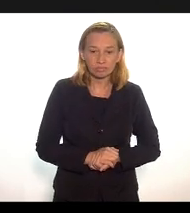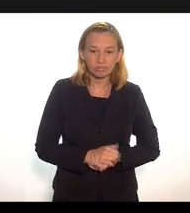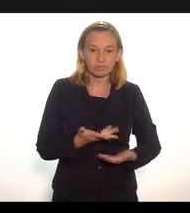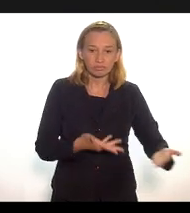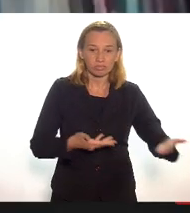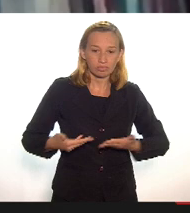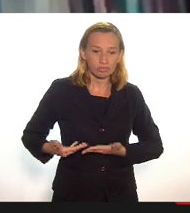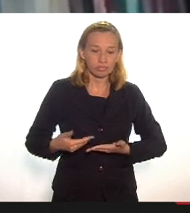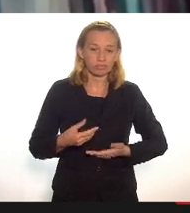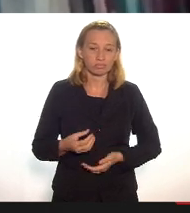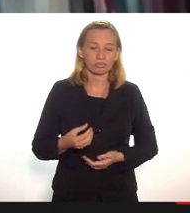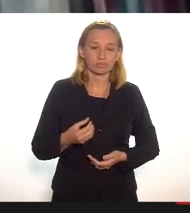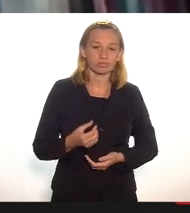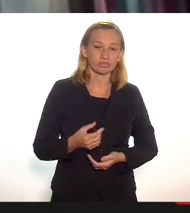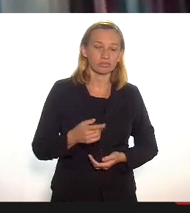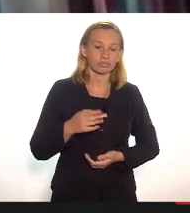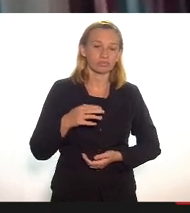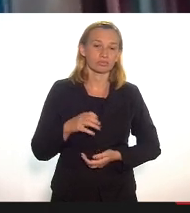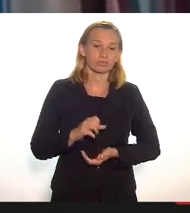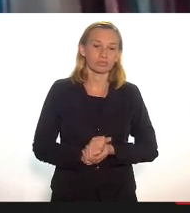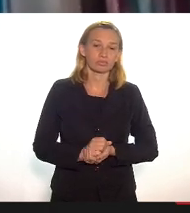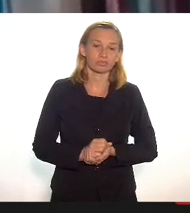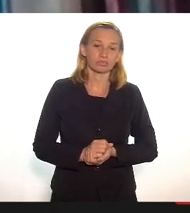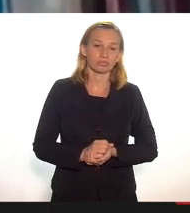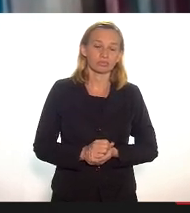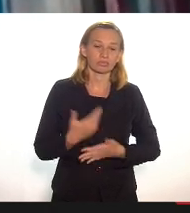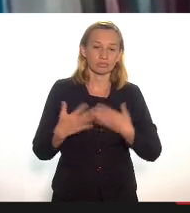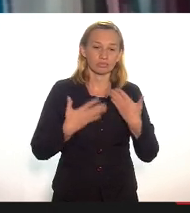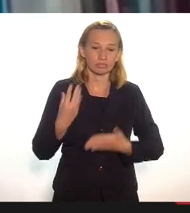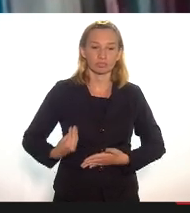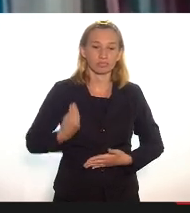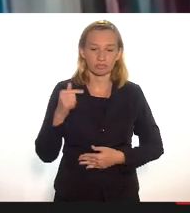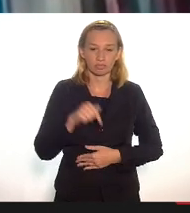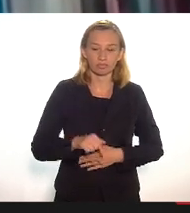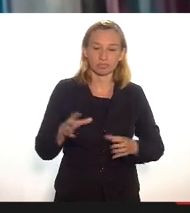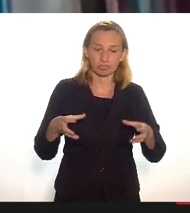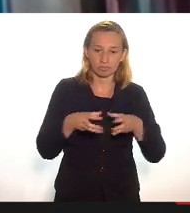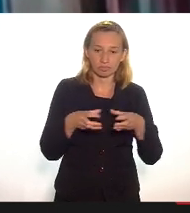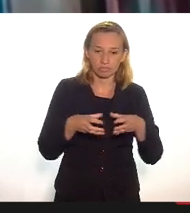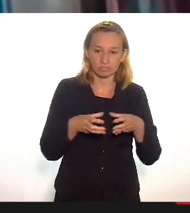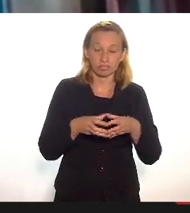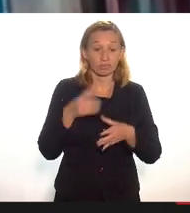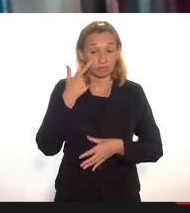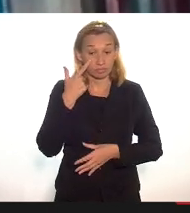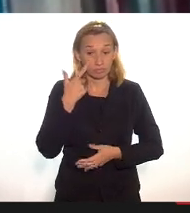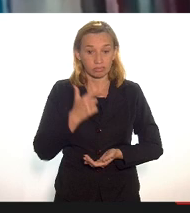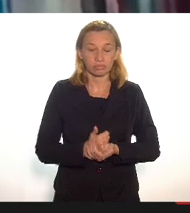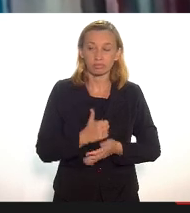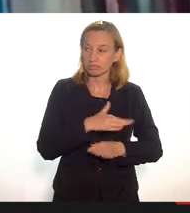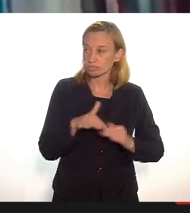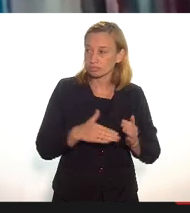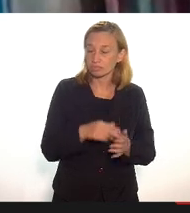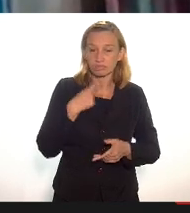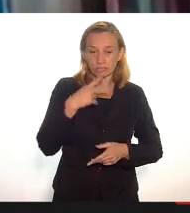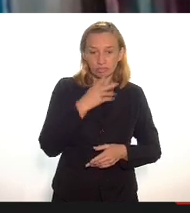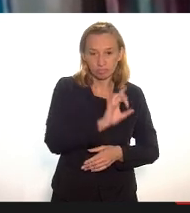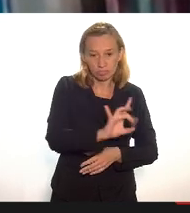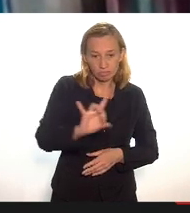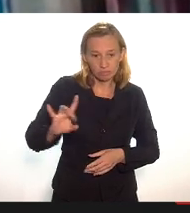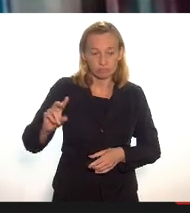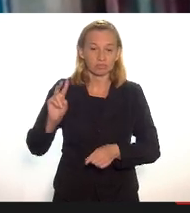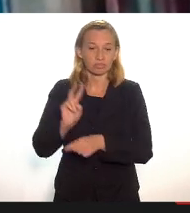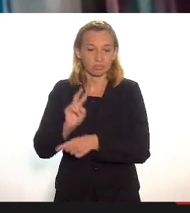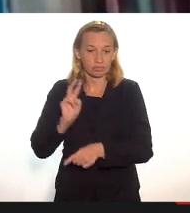convite, a participação do Cremerge. É uma satisfação estar aqui nessa comissão e ouvindo, né, todas essas falas em defesa